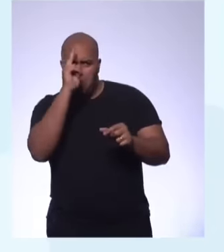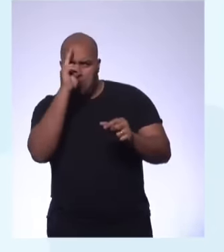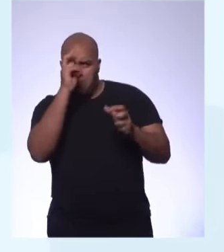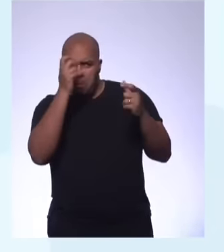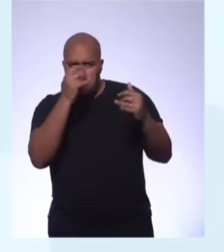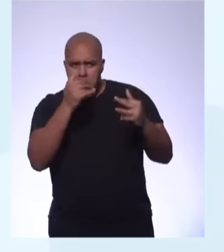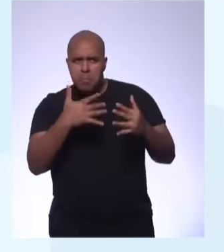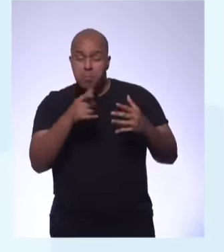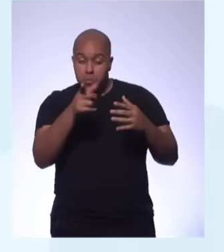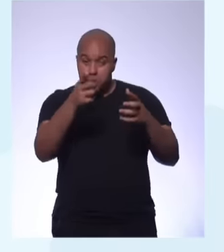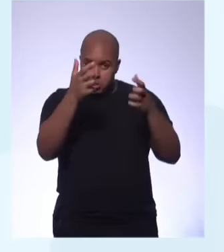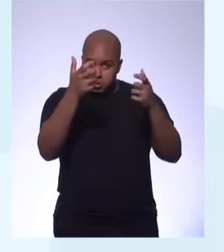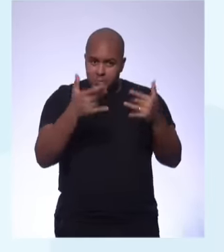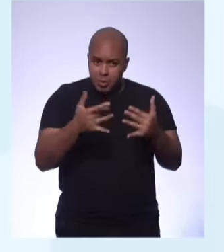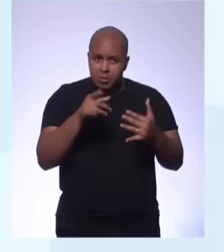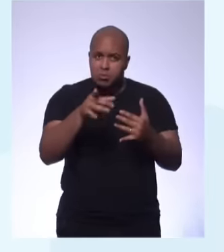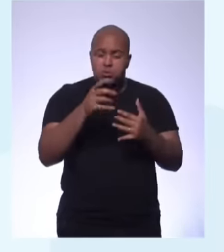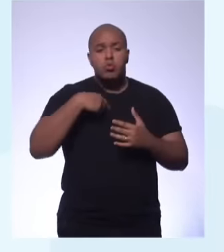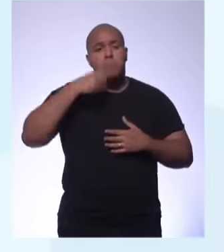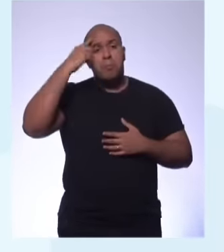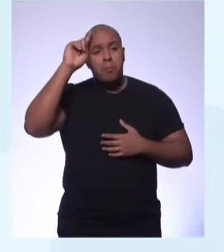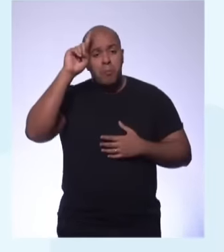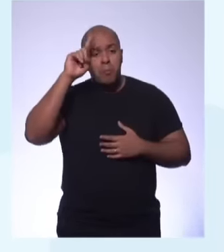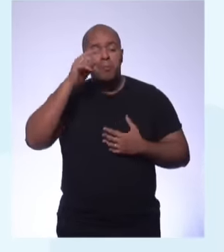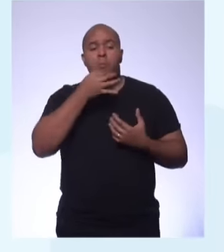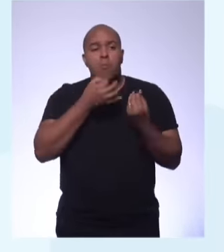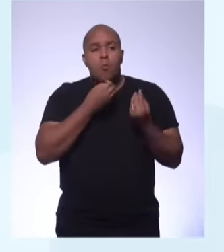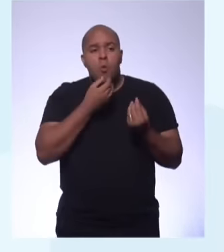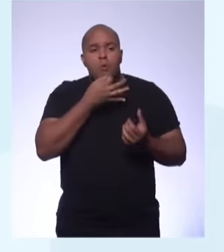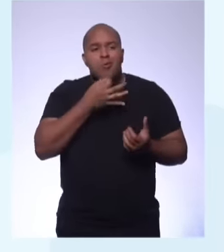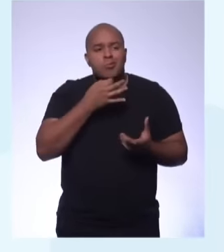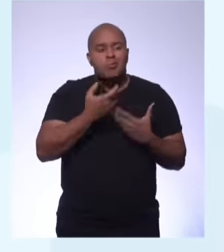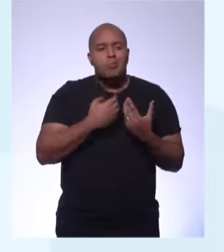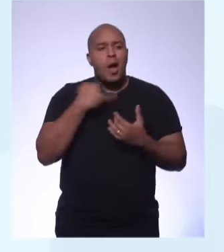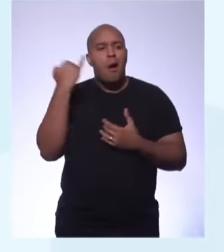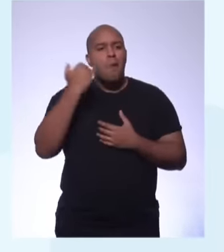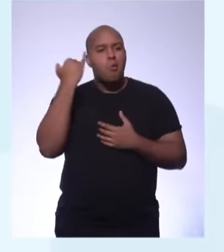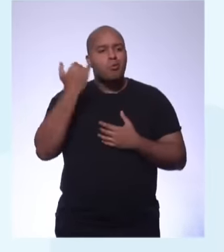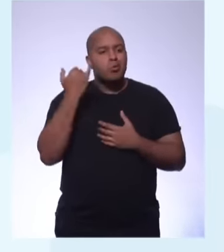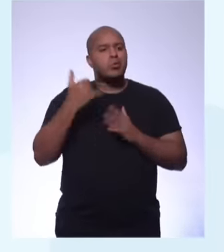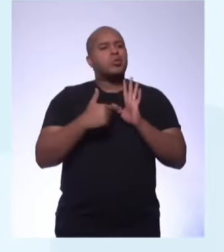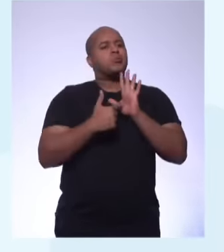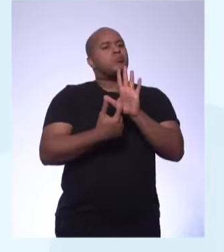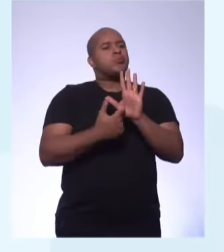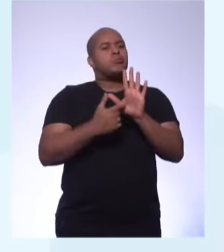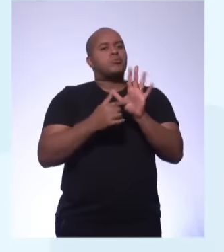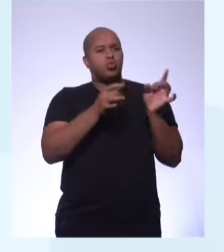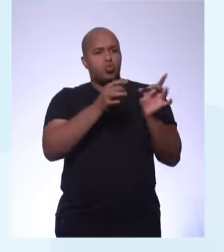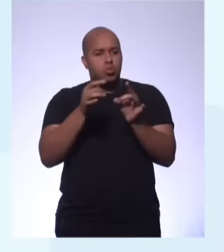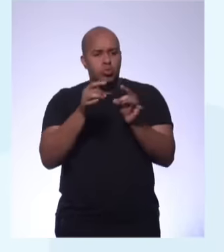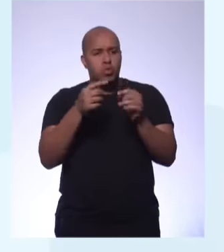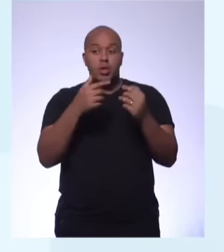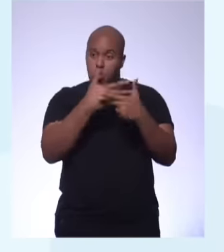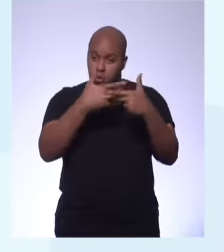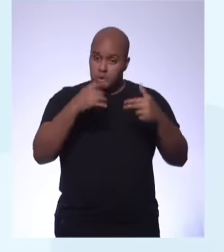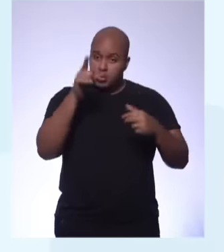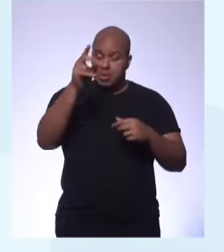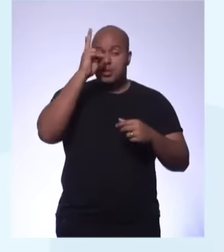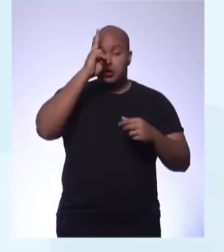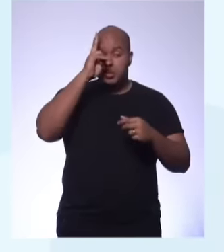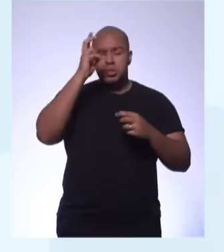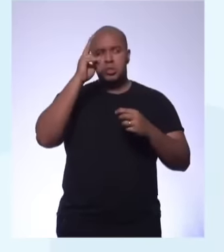históricas, explique, com suas palavras, a importância da figura do mercador e dos relatos que eles